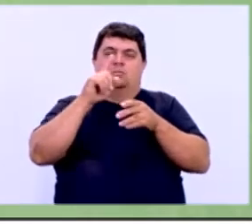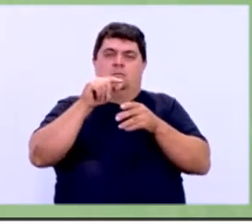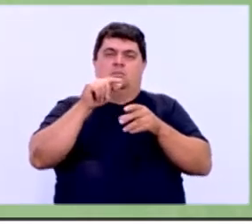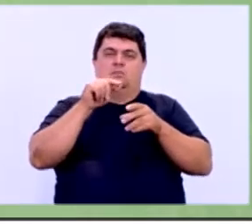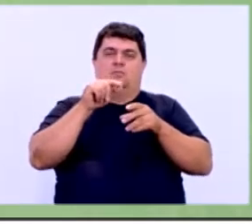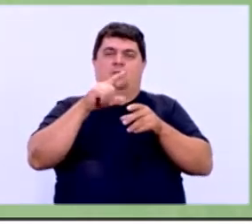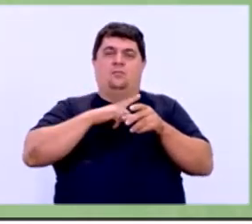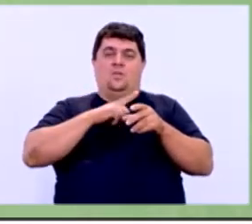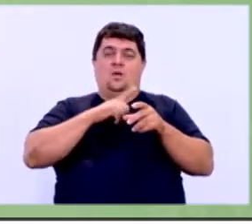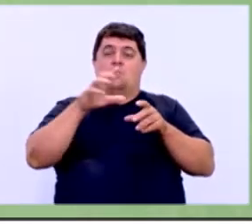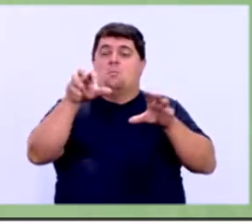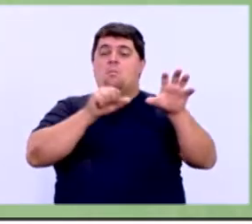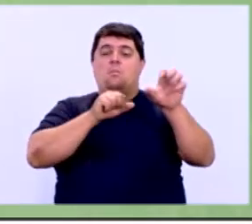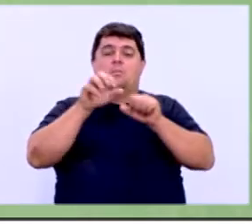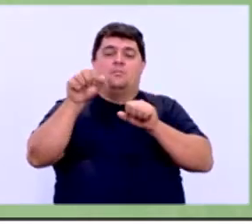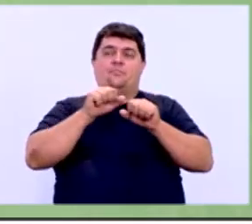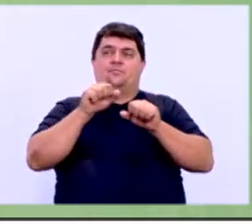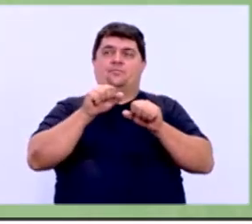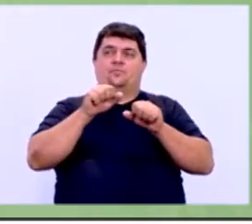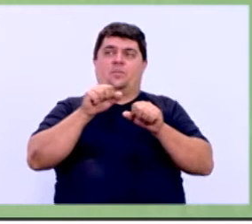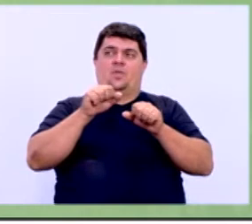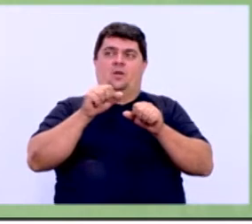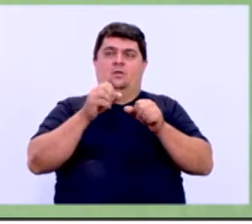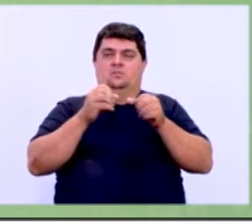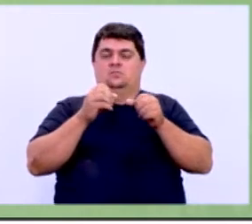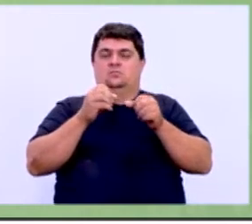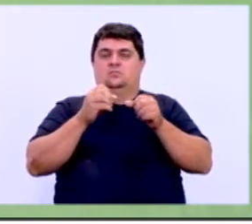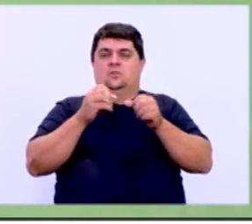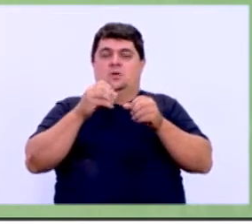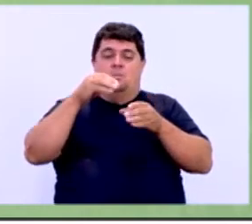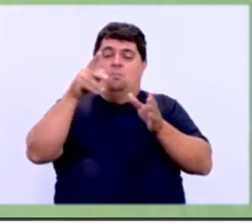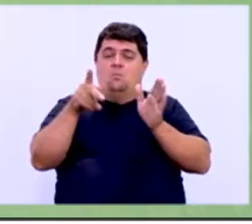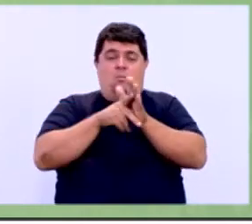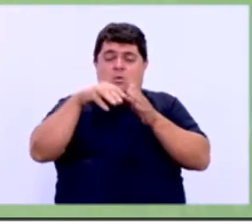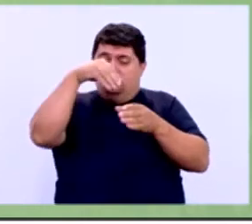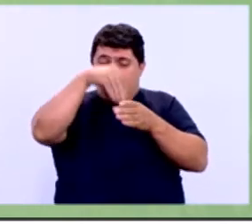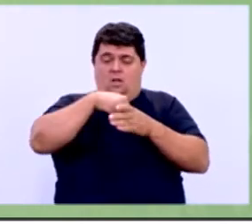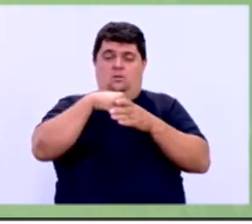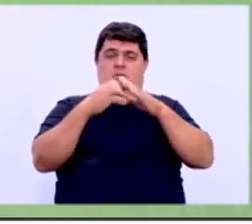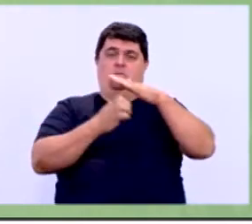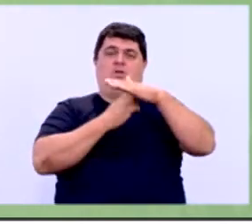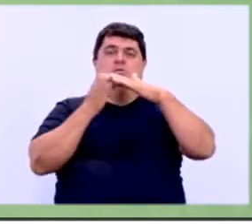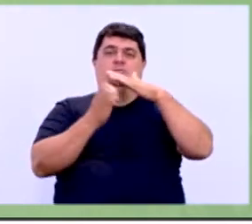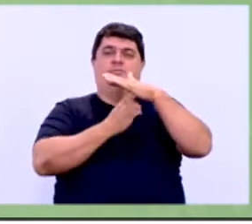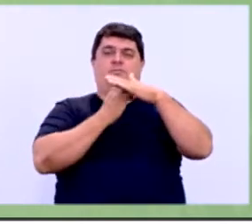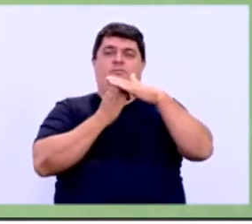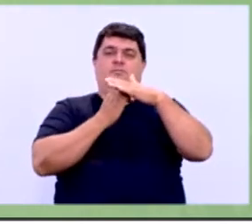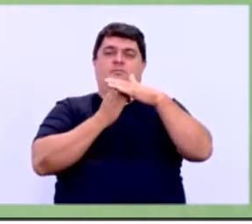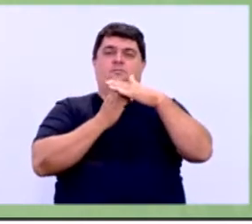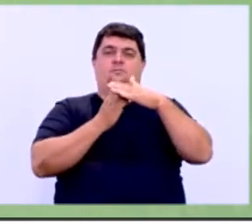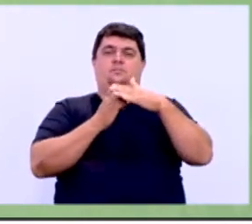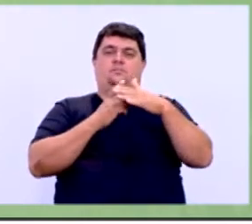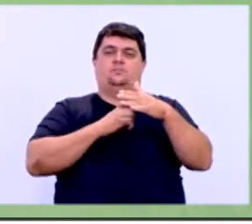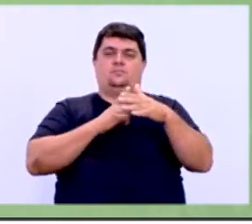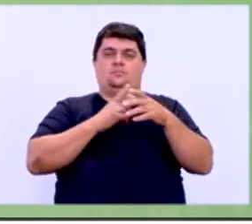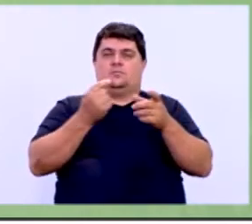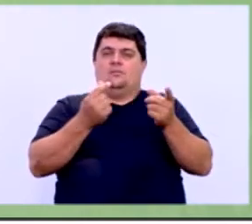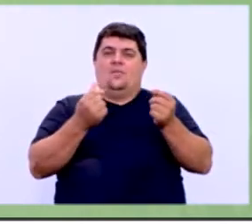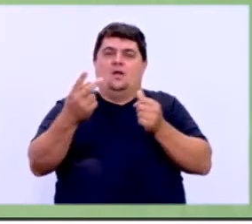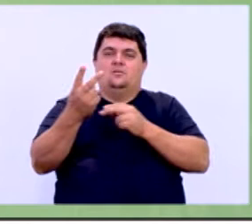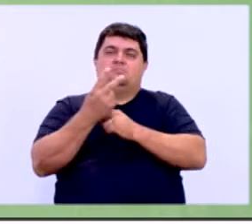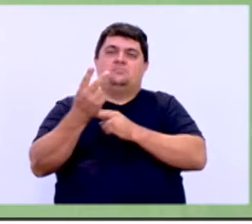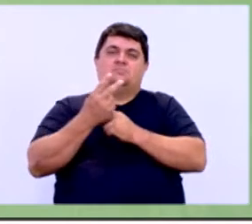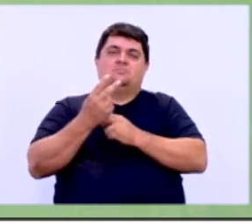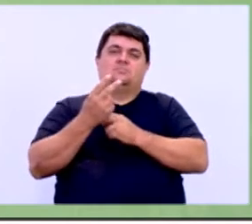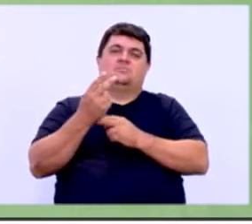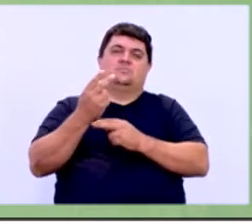são obtidas, né, ou são geradas dentro da empresa. Esse recurso, essa fonte de